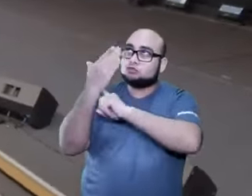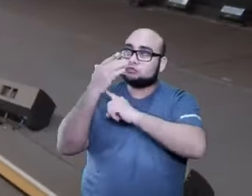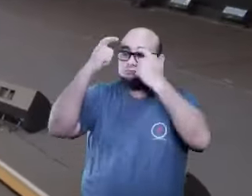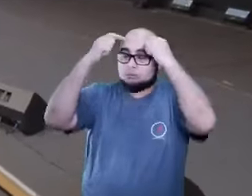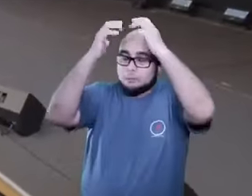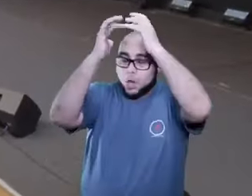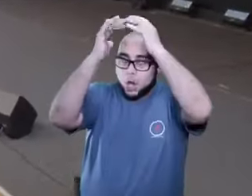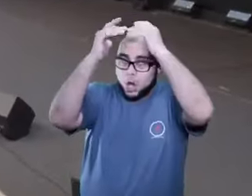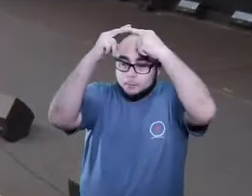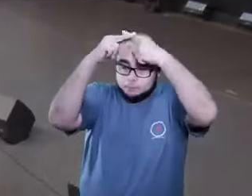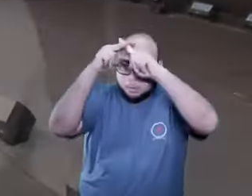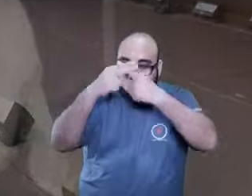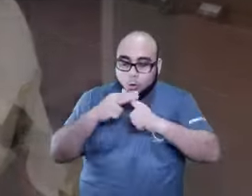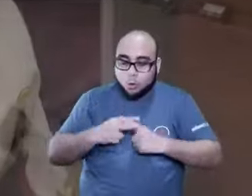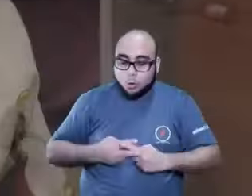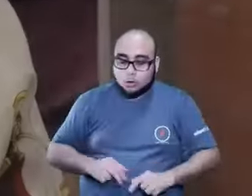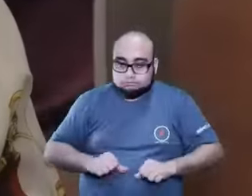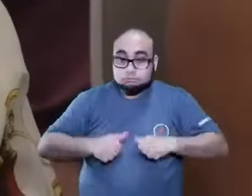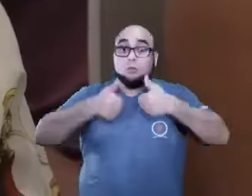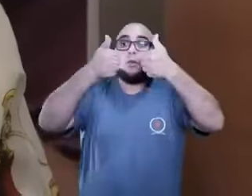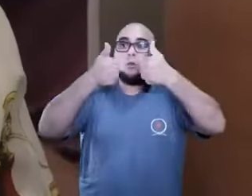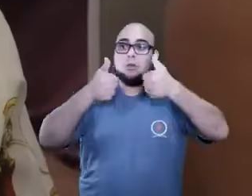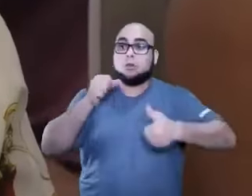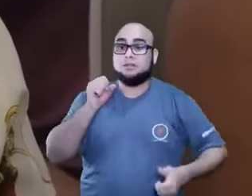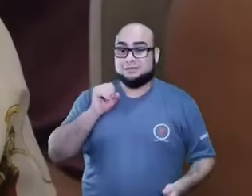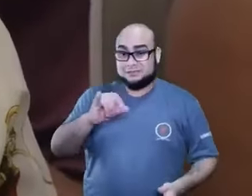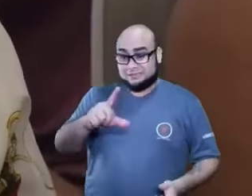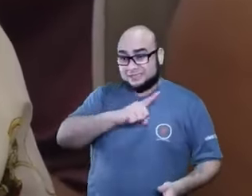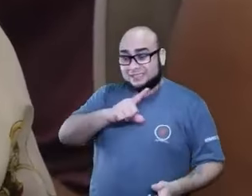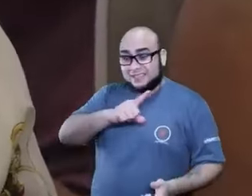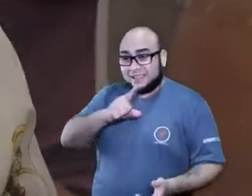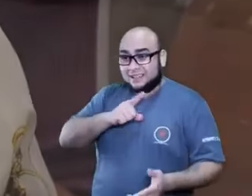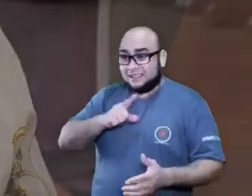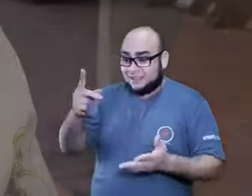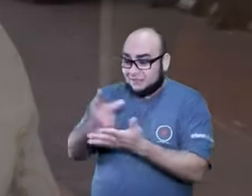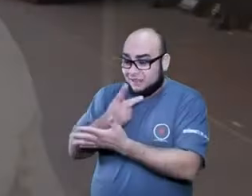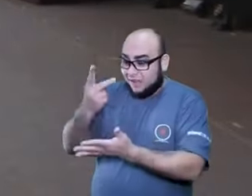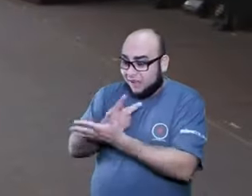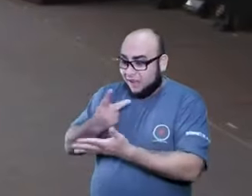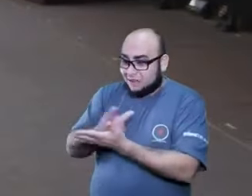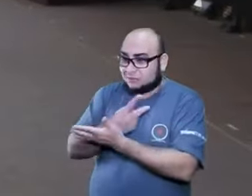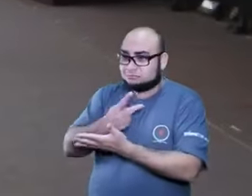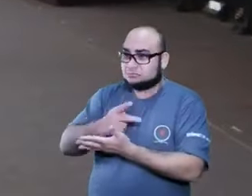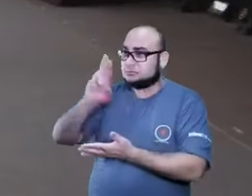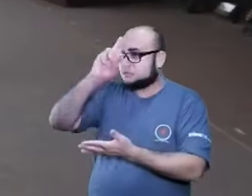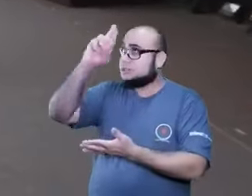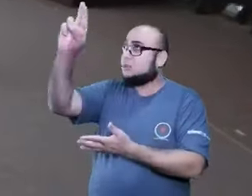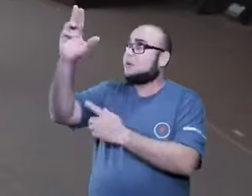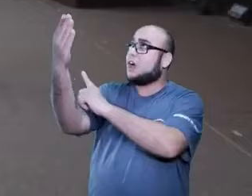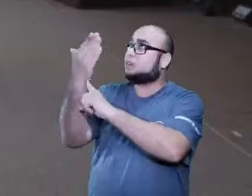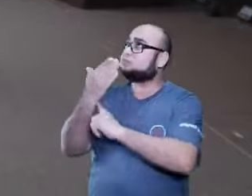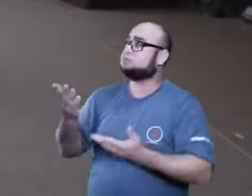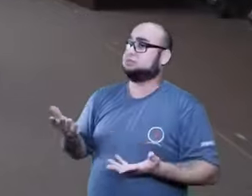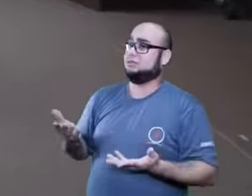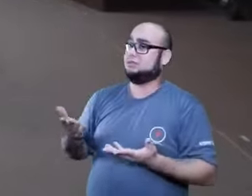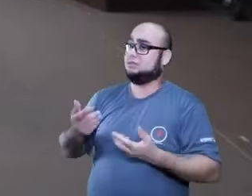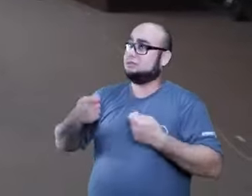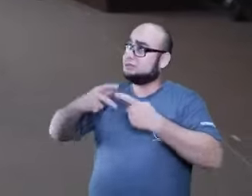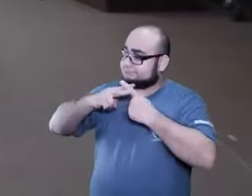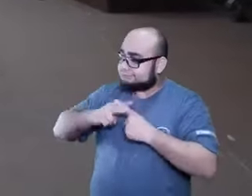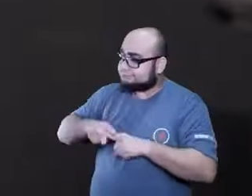raio-x. E se vê que tem alguma coisa que está fora, revela-me e